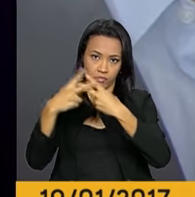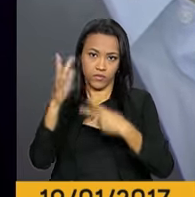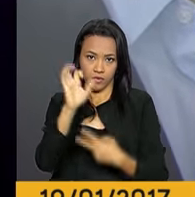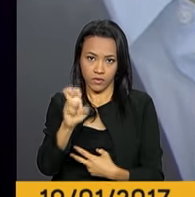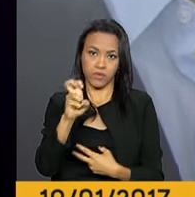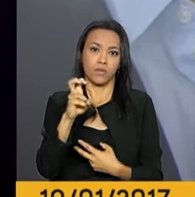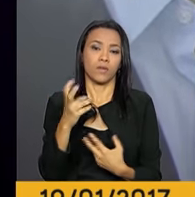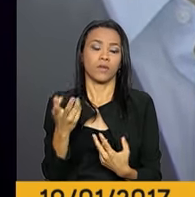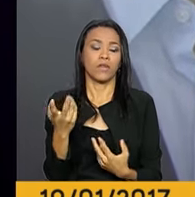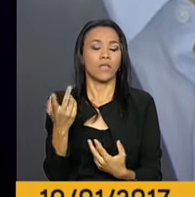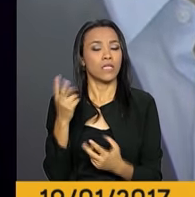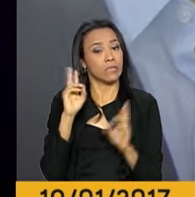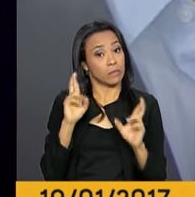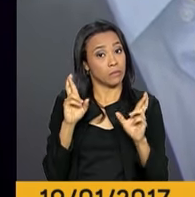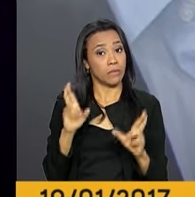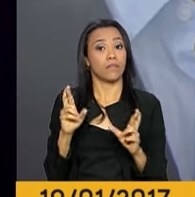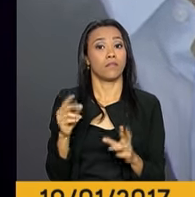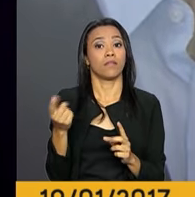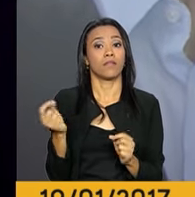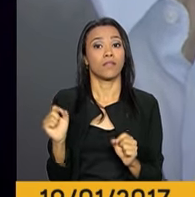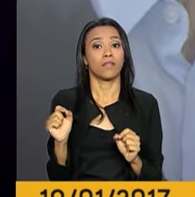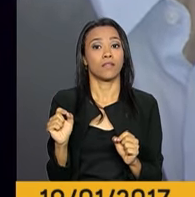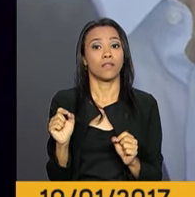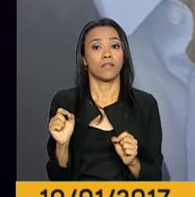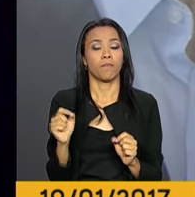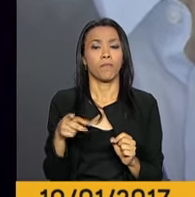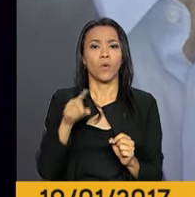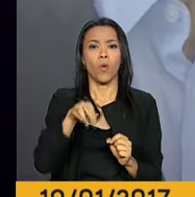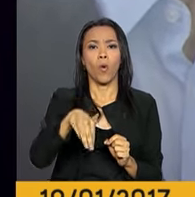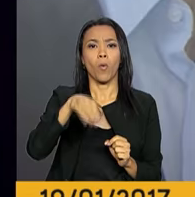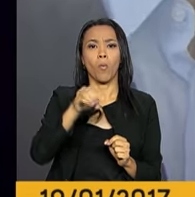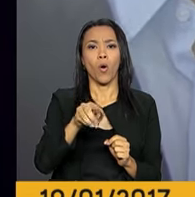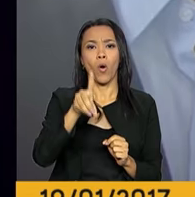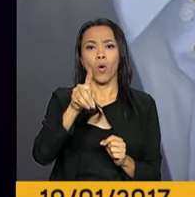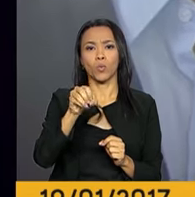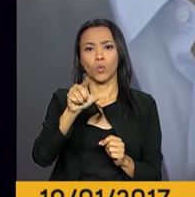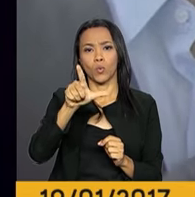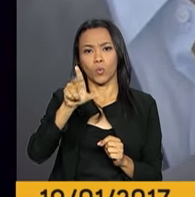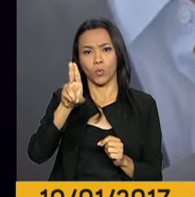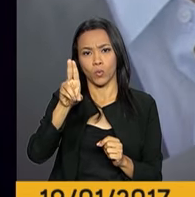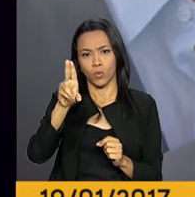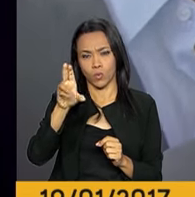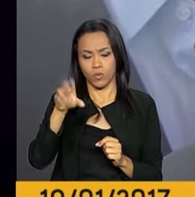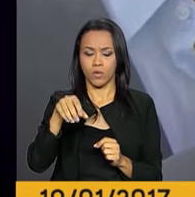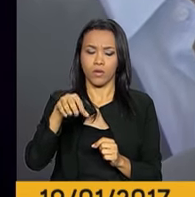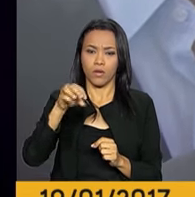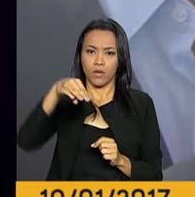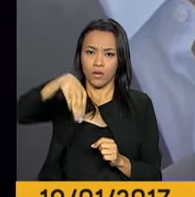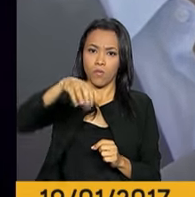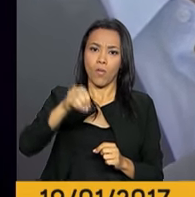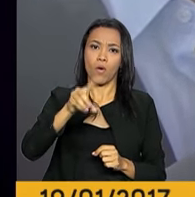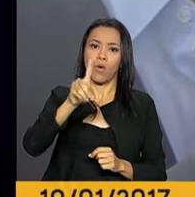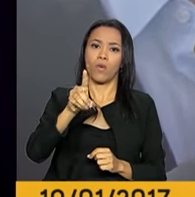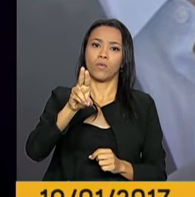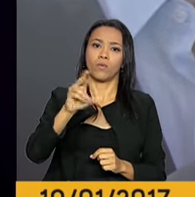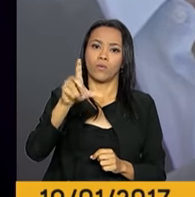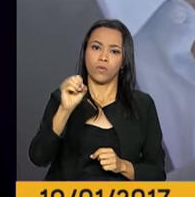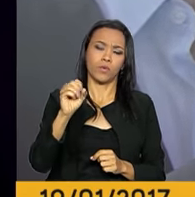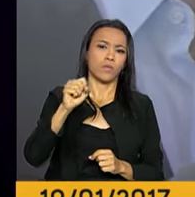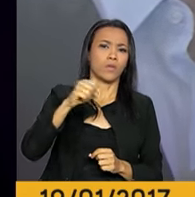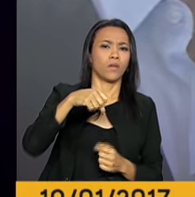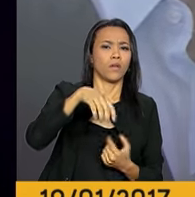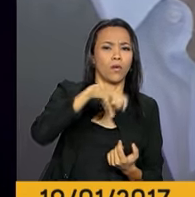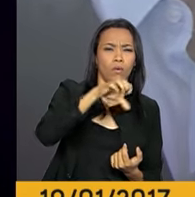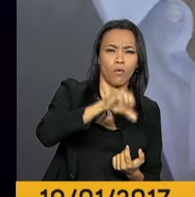faça, governador, pelo critério dos módulos, porque com os módulos você consegue construir em 8, 9 meses, ou seja, se começar